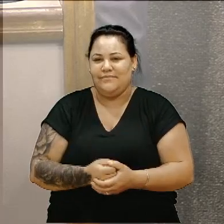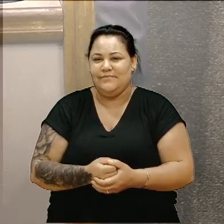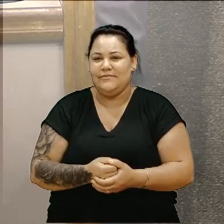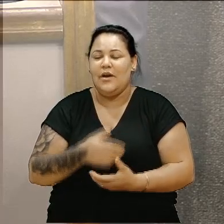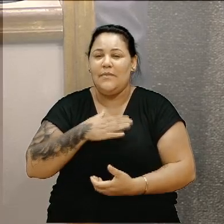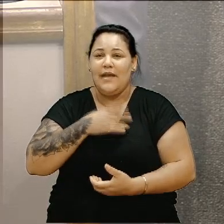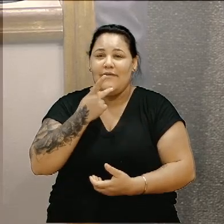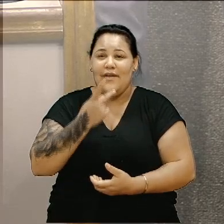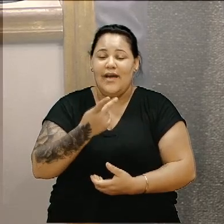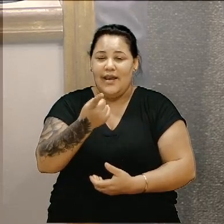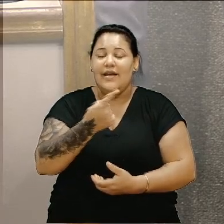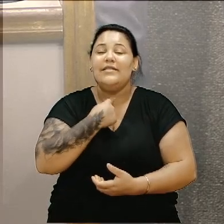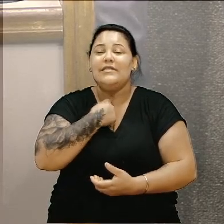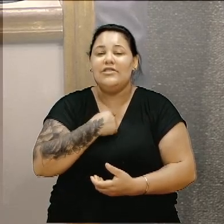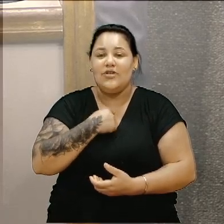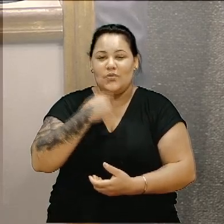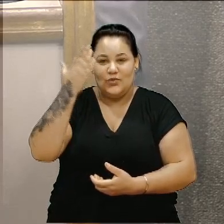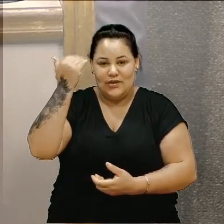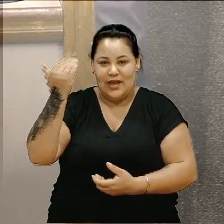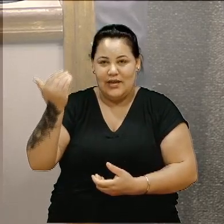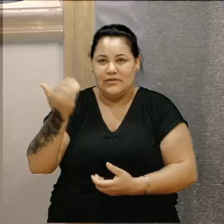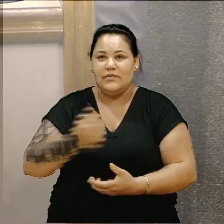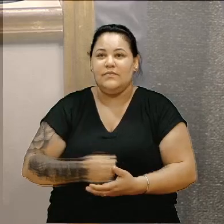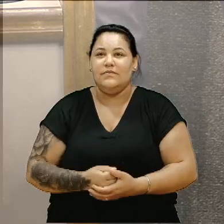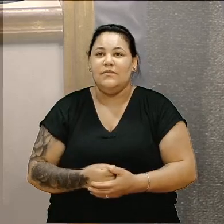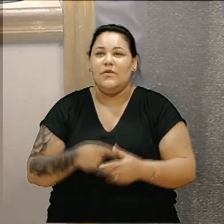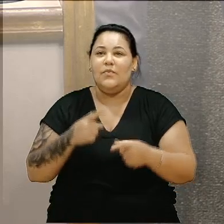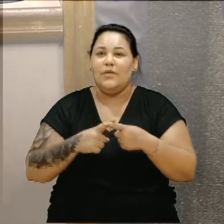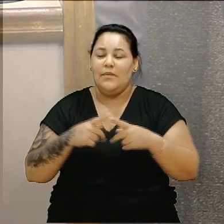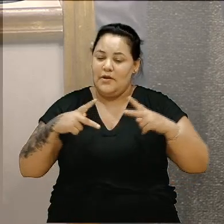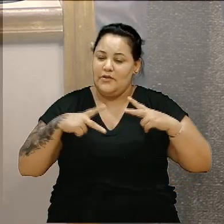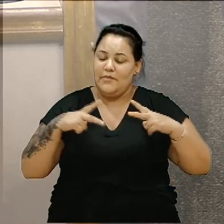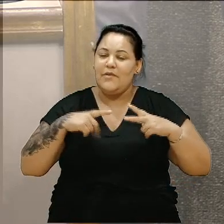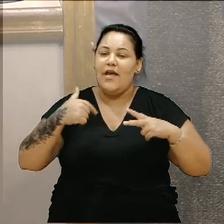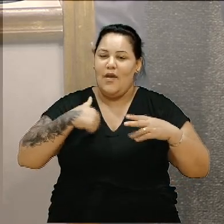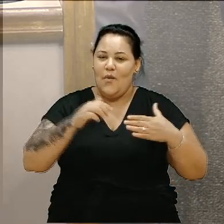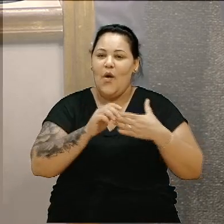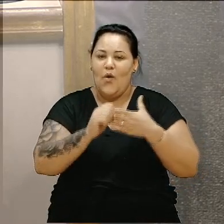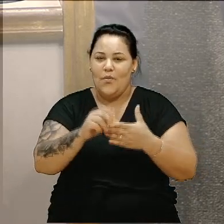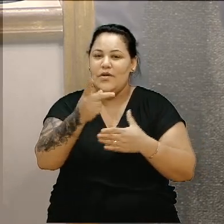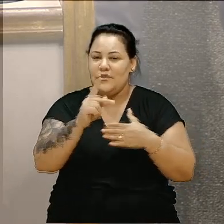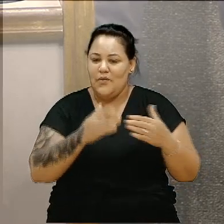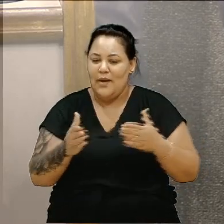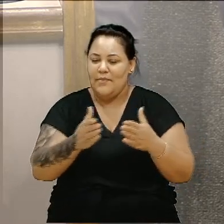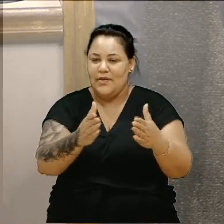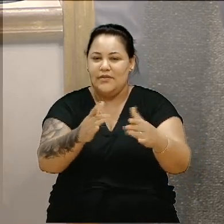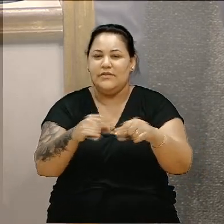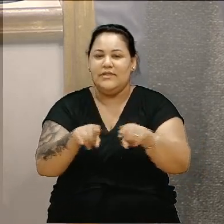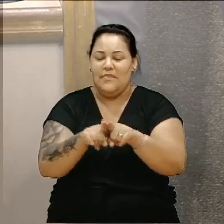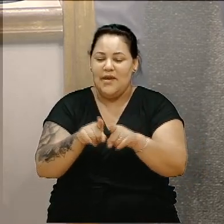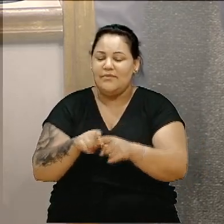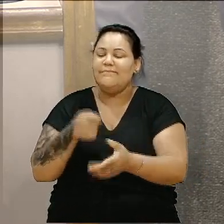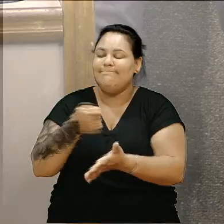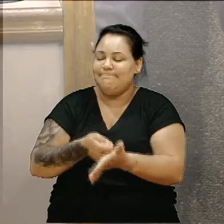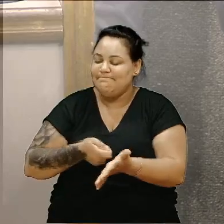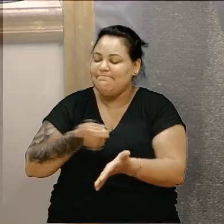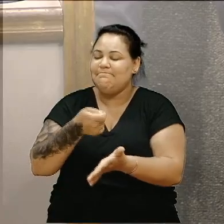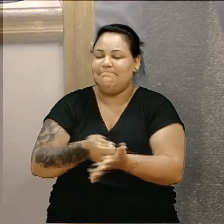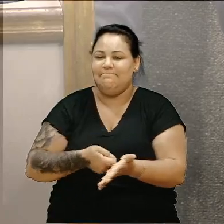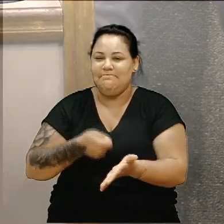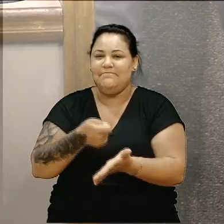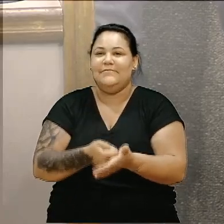é de lhe desejar um sucesso, porque, particularmente, acompanhei um pouco a sua trajetória de persistência e hoje estar aqui na